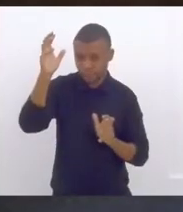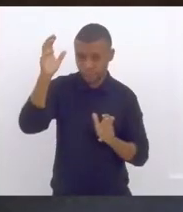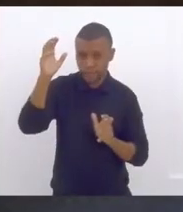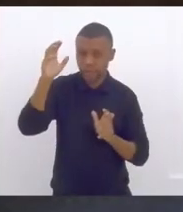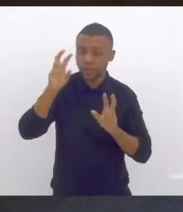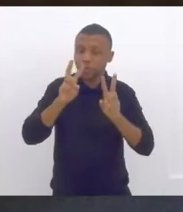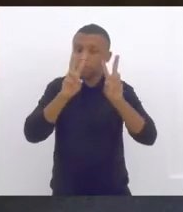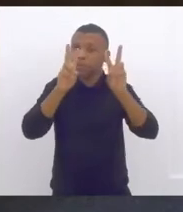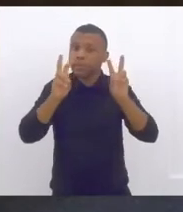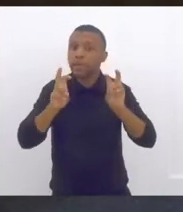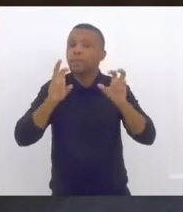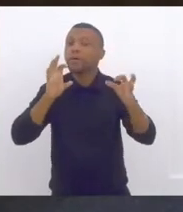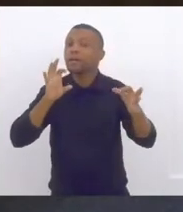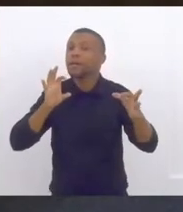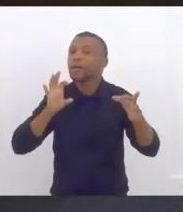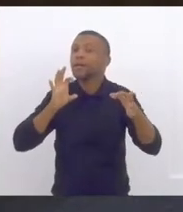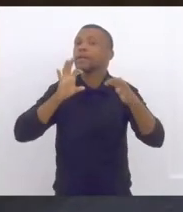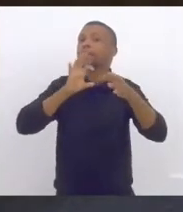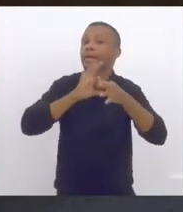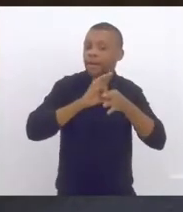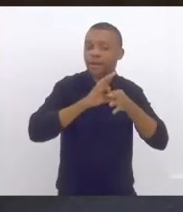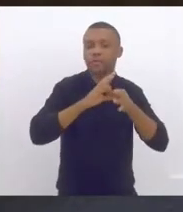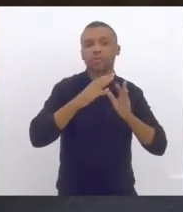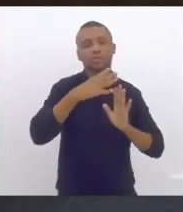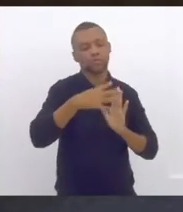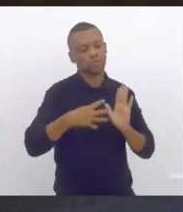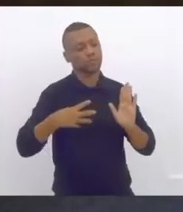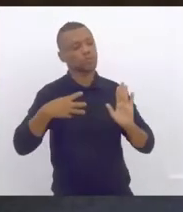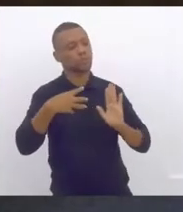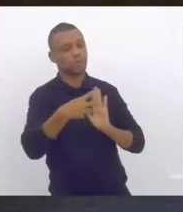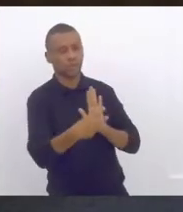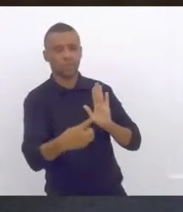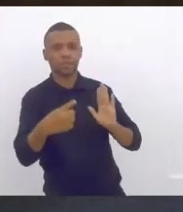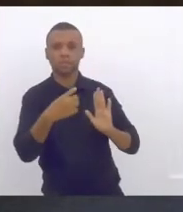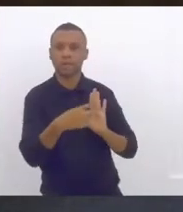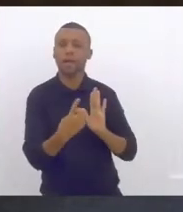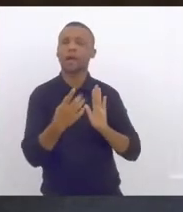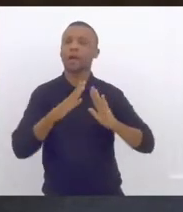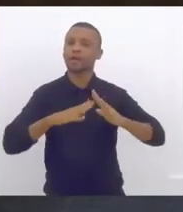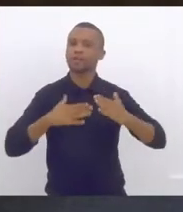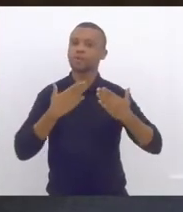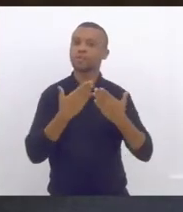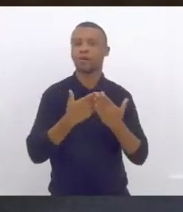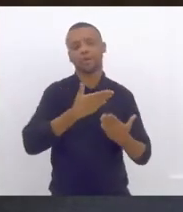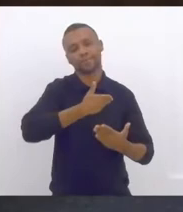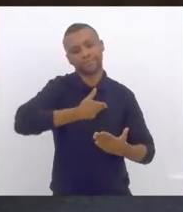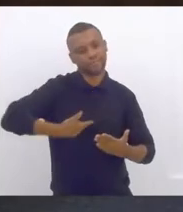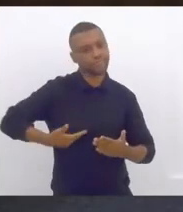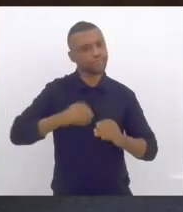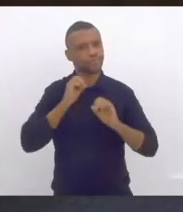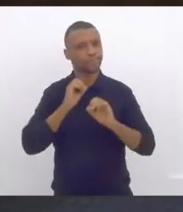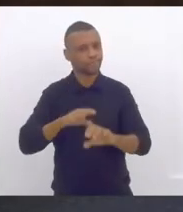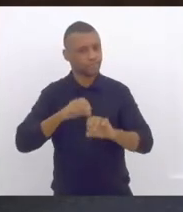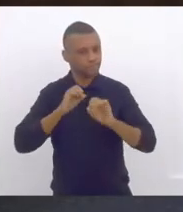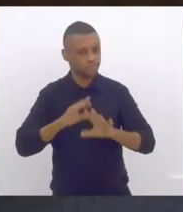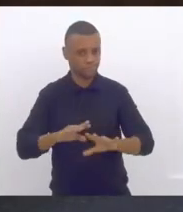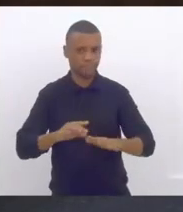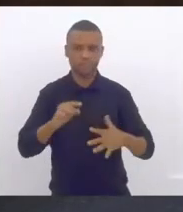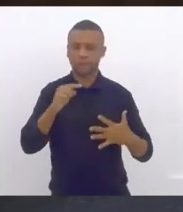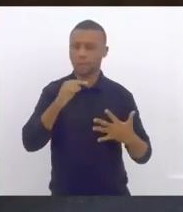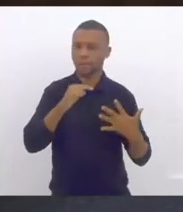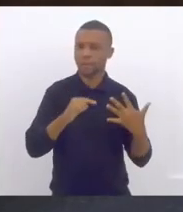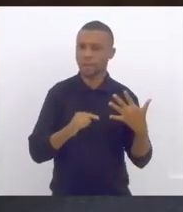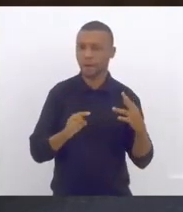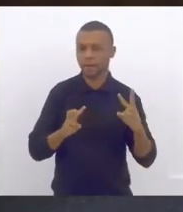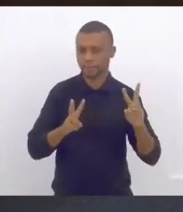tema transversal no currículo da rede estadual de educação, na forma que